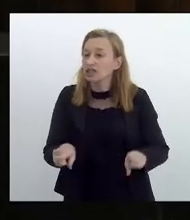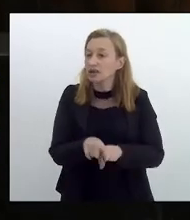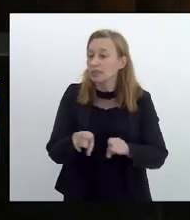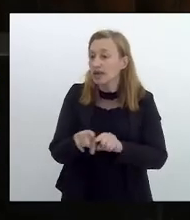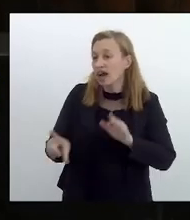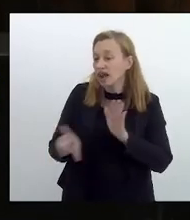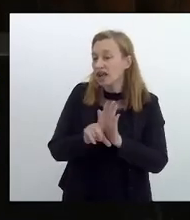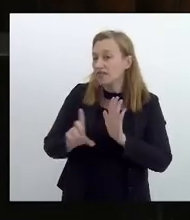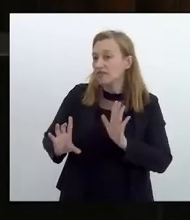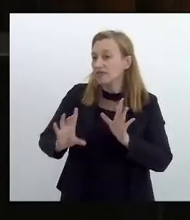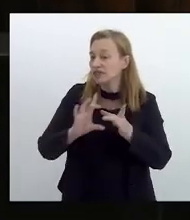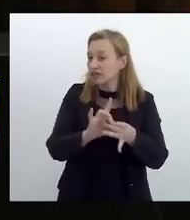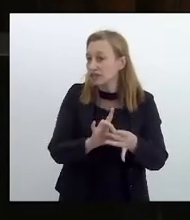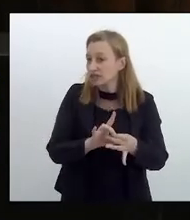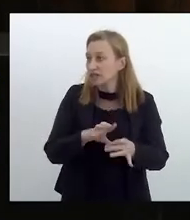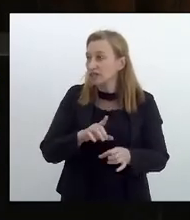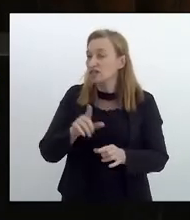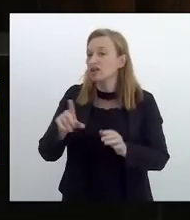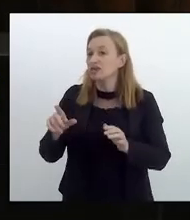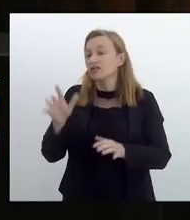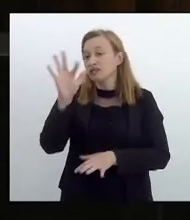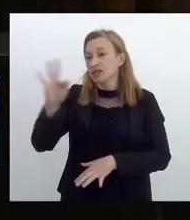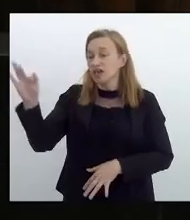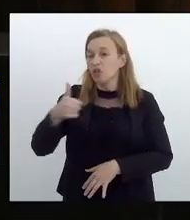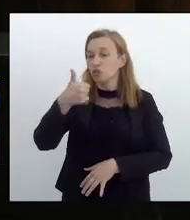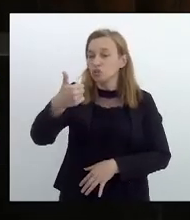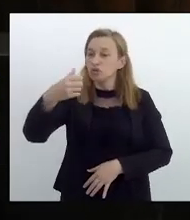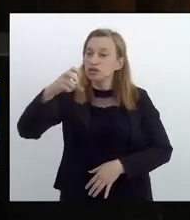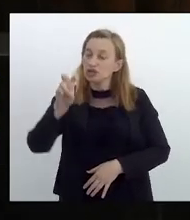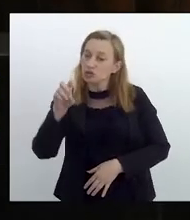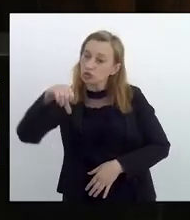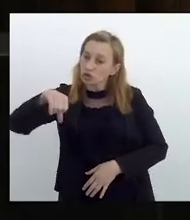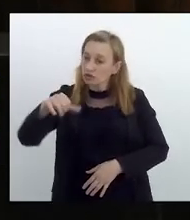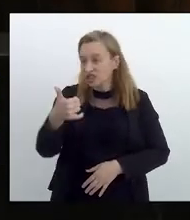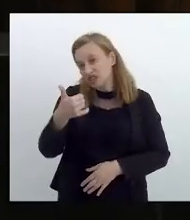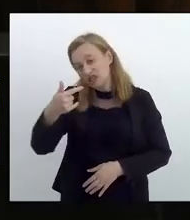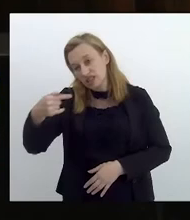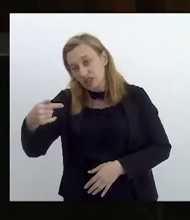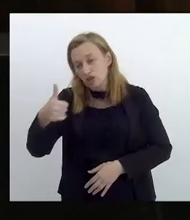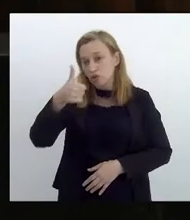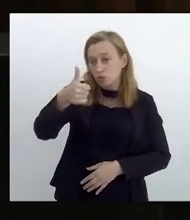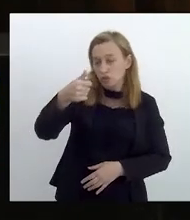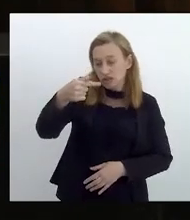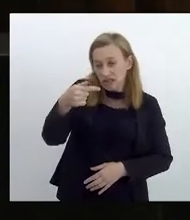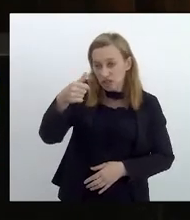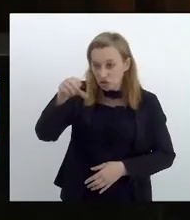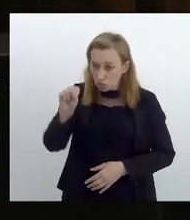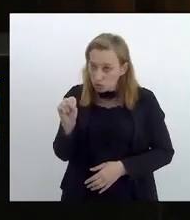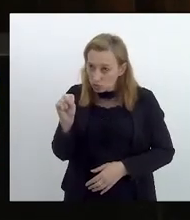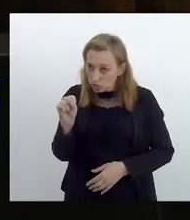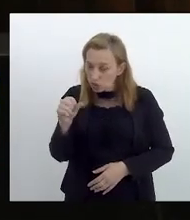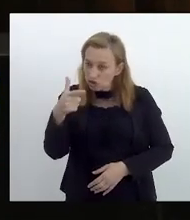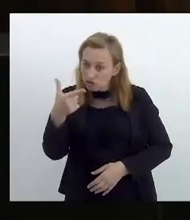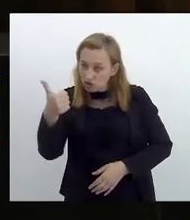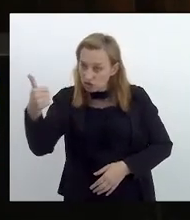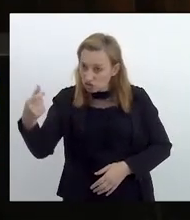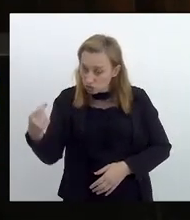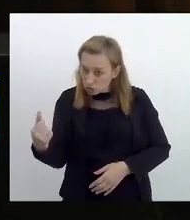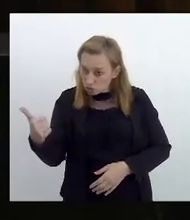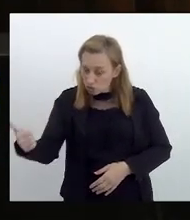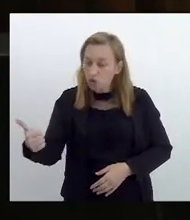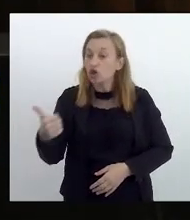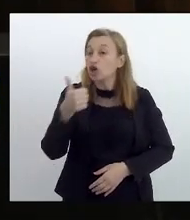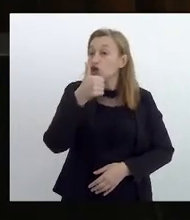Federal 159 de 17178 de 21